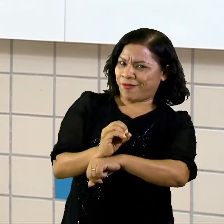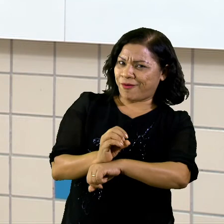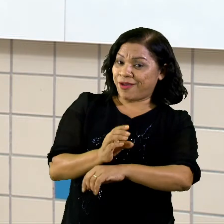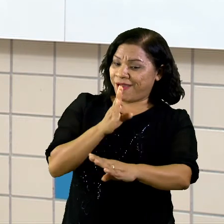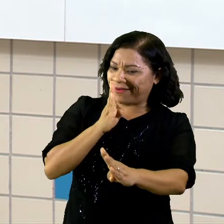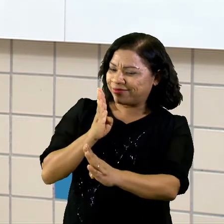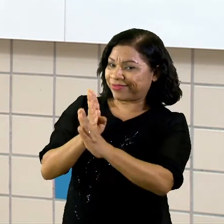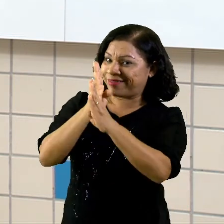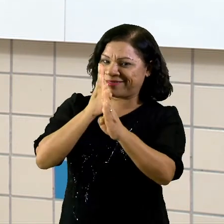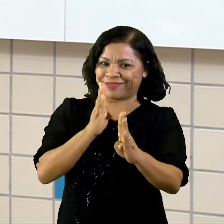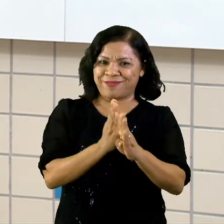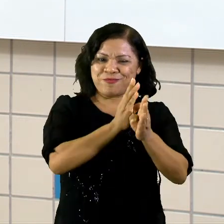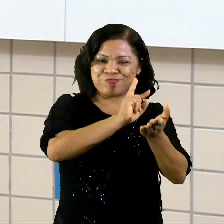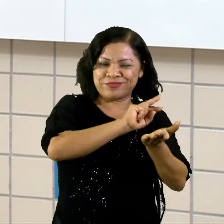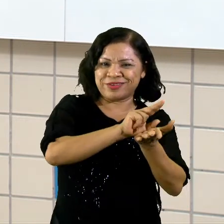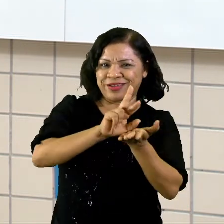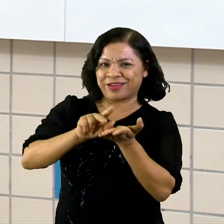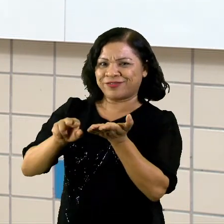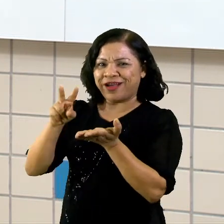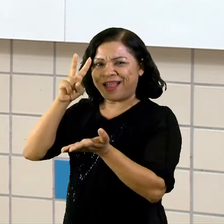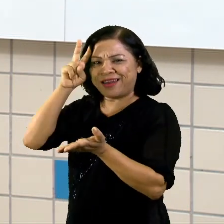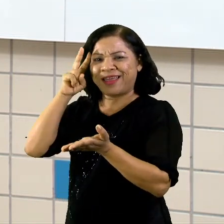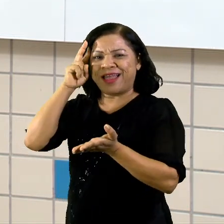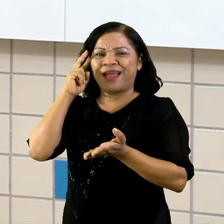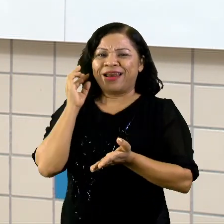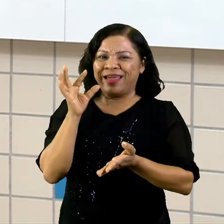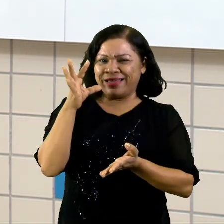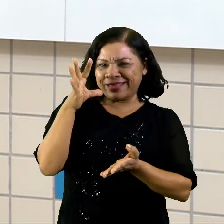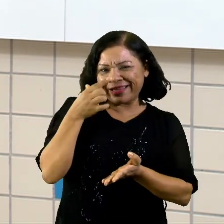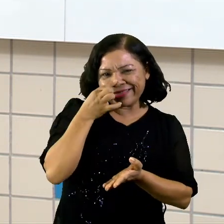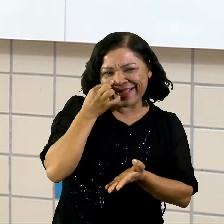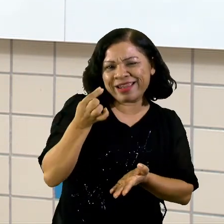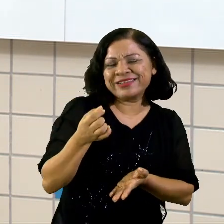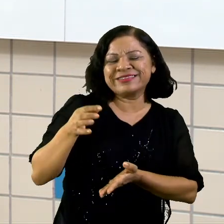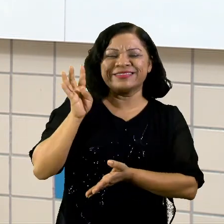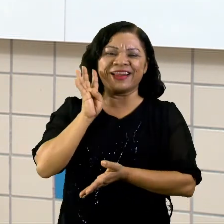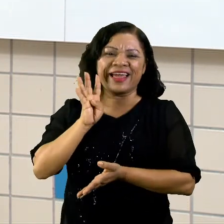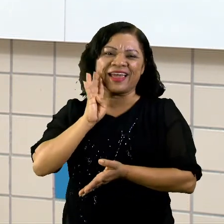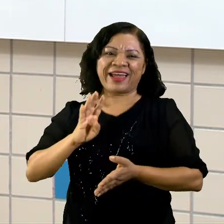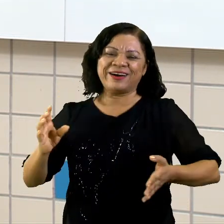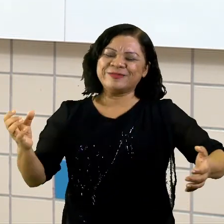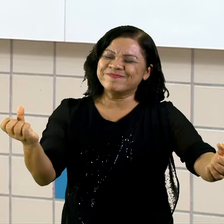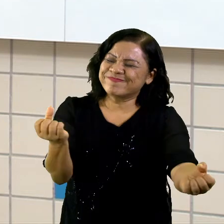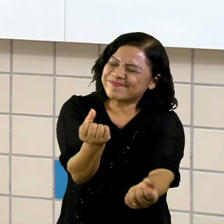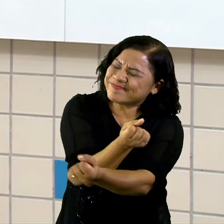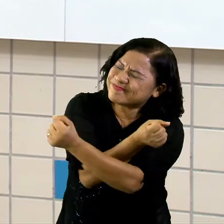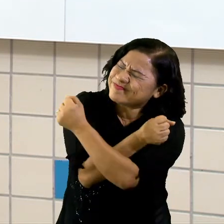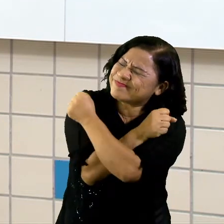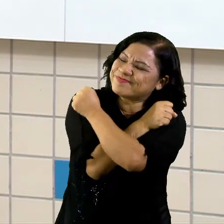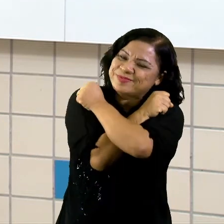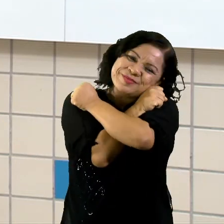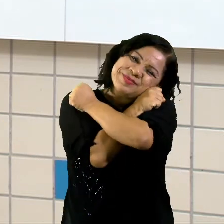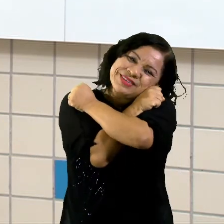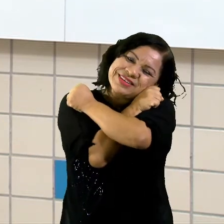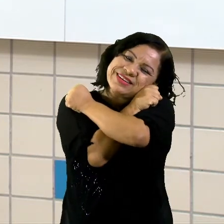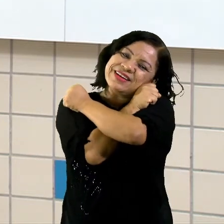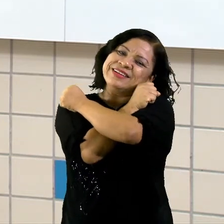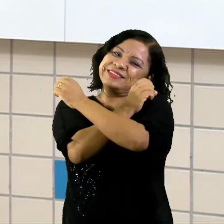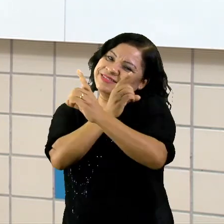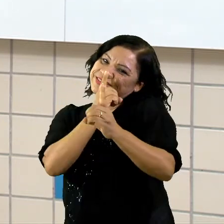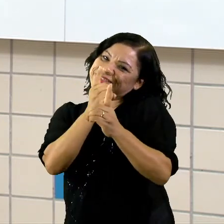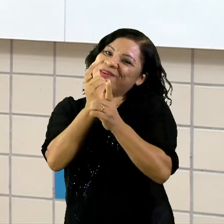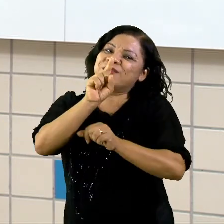lendas interessantes e legais. Um grande abraço e nos vemos na nossa próxima aula.